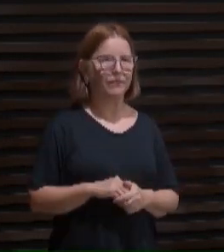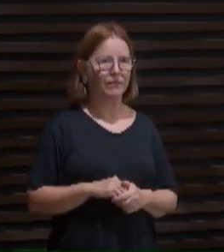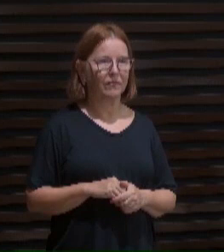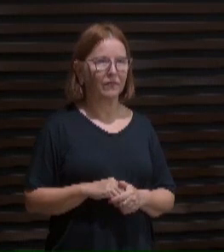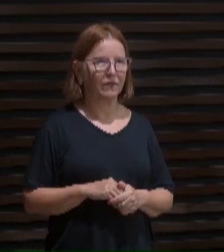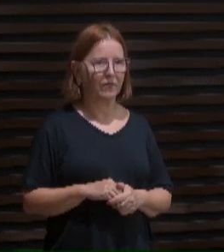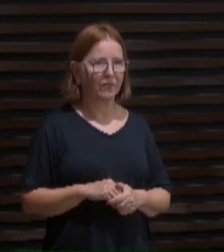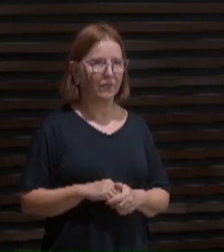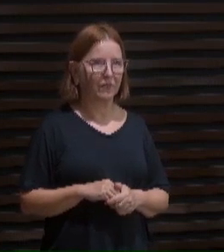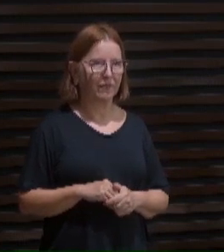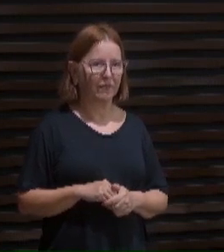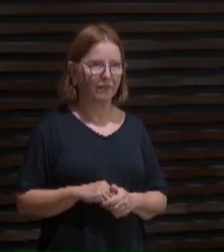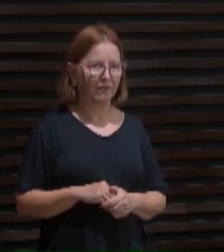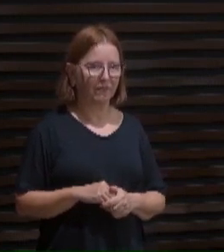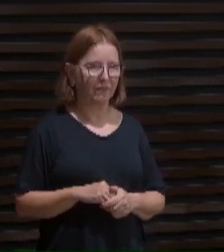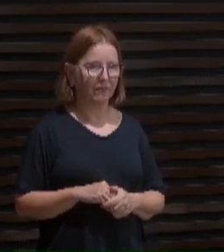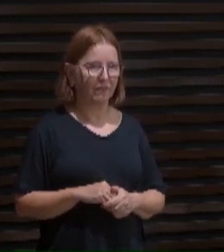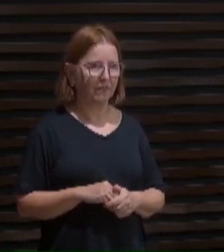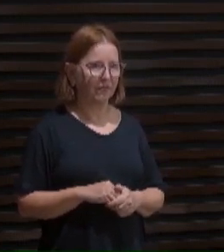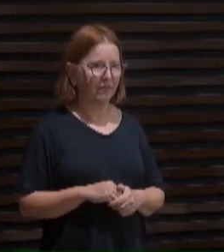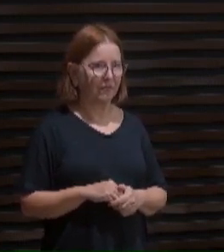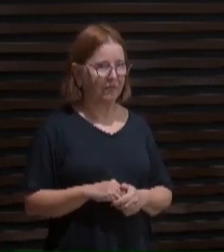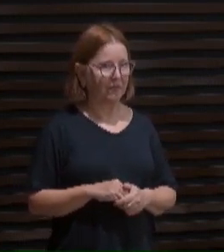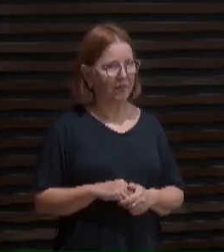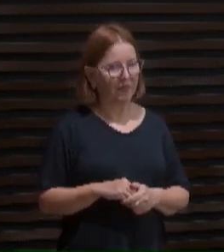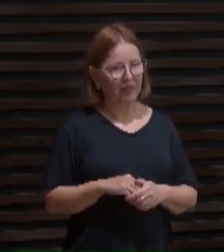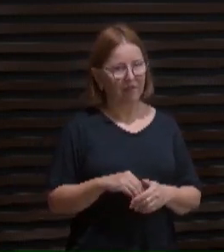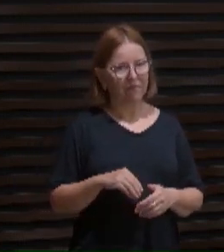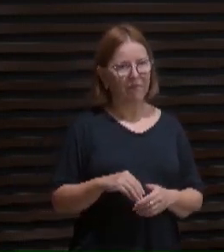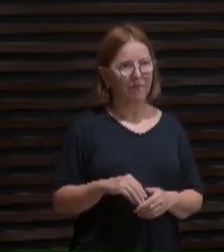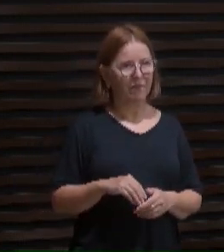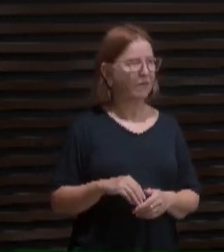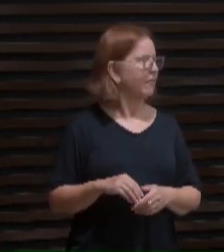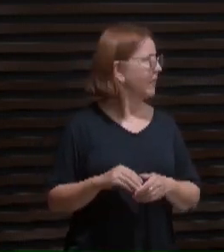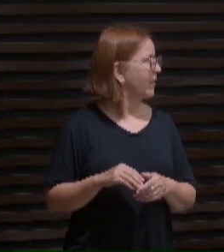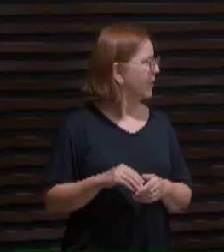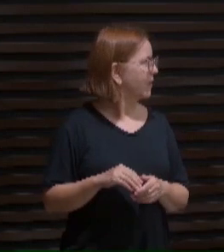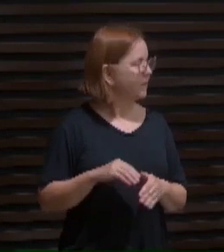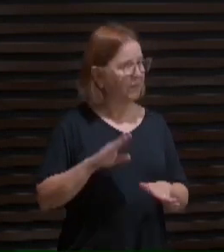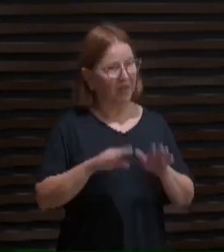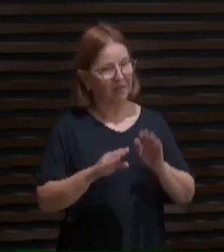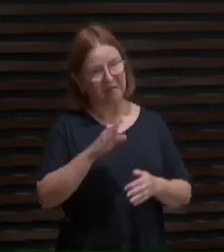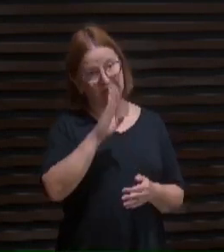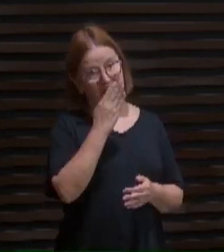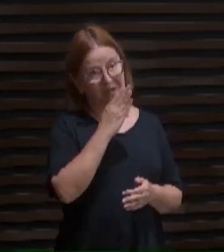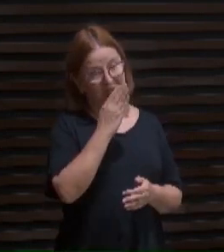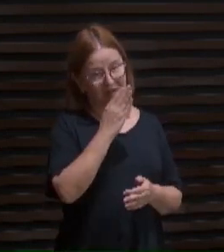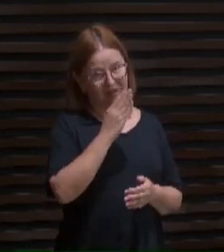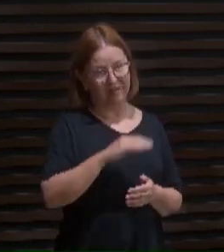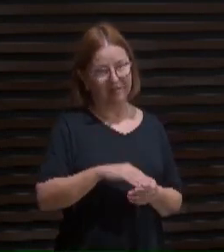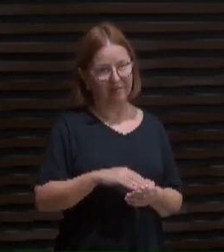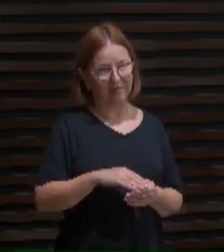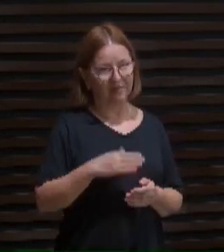coxo tem coisa que traz engano. Às vezes não é nem erro, mas é um engano. E vai me